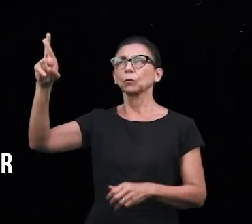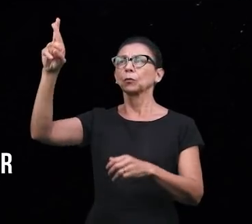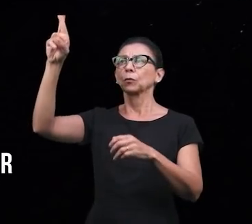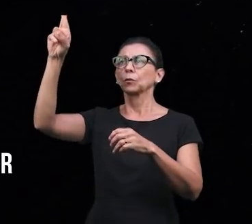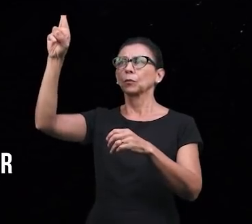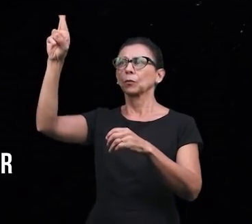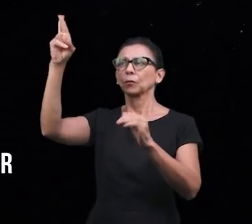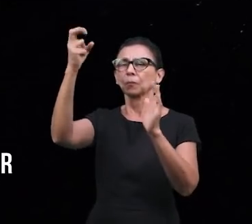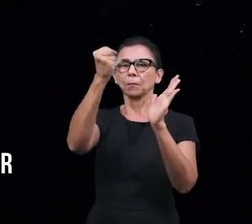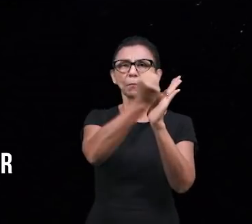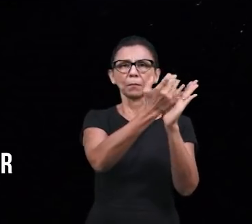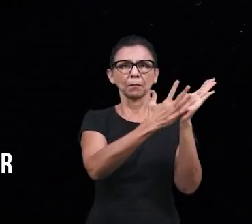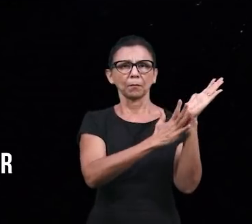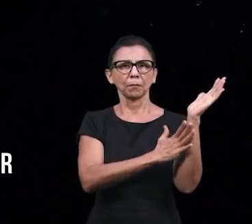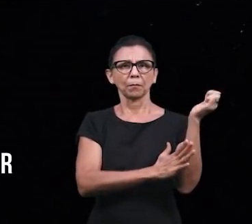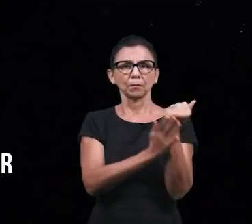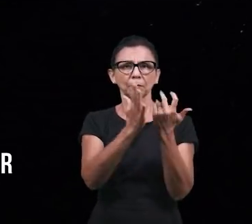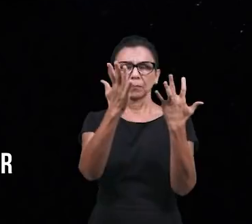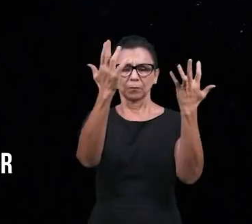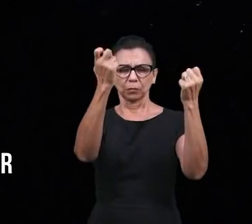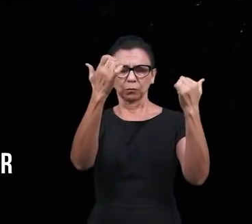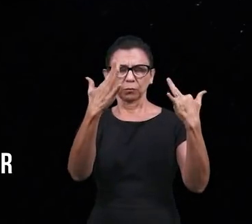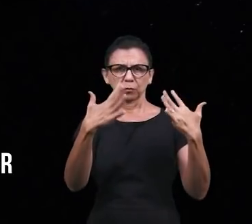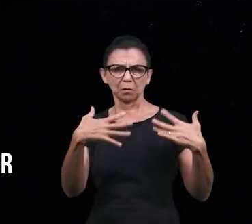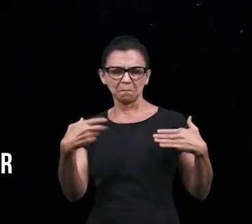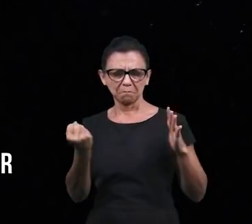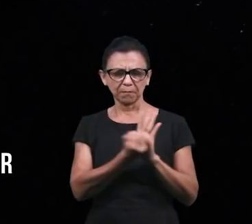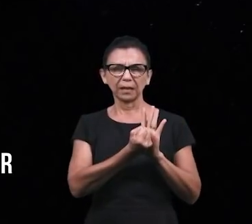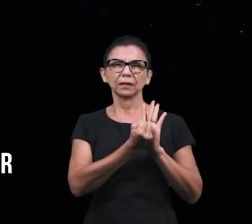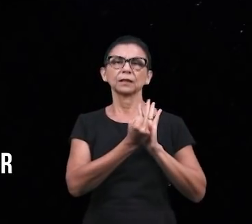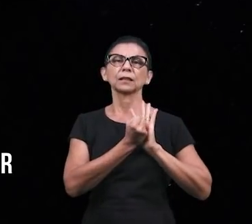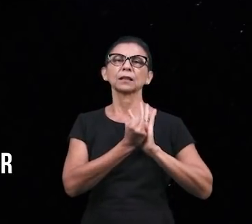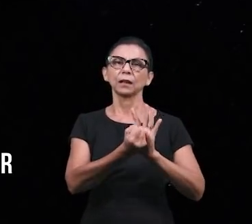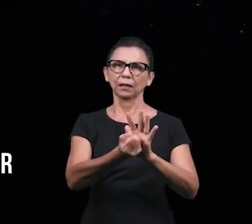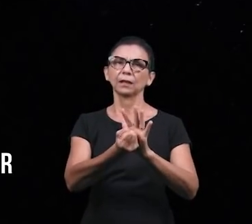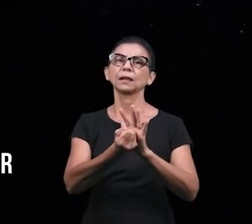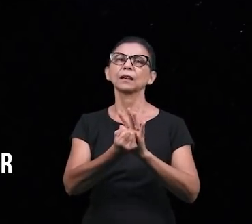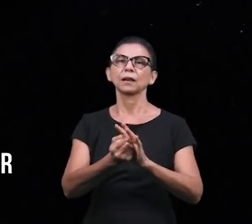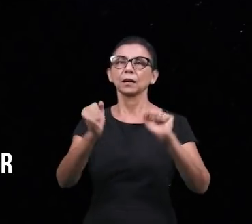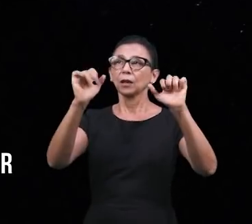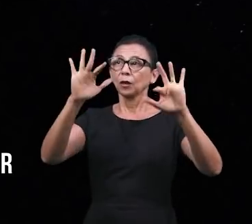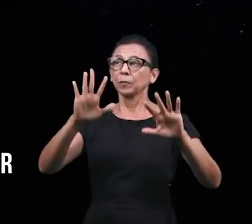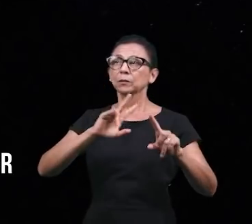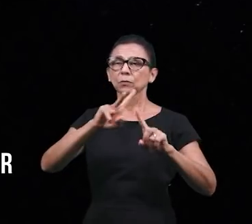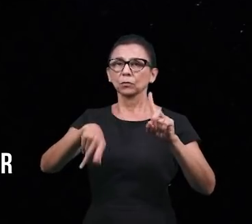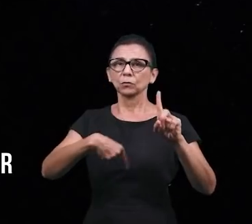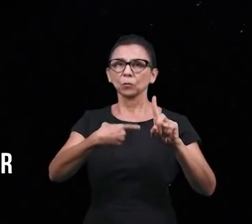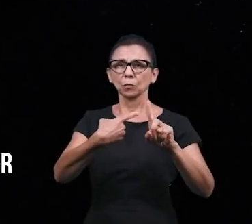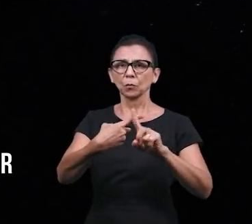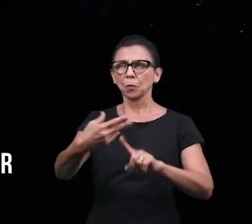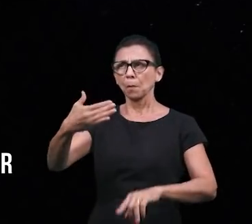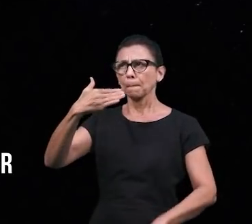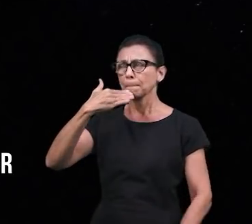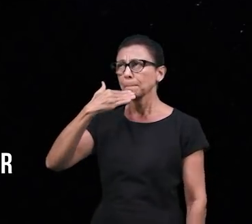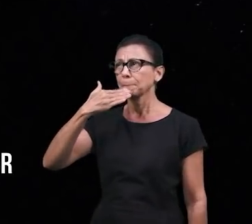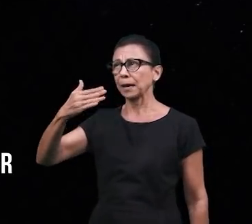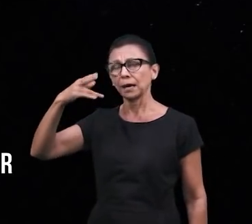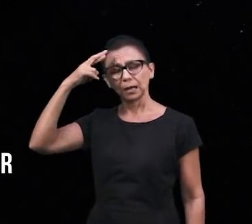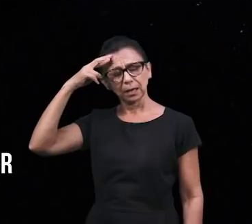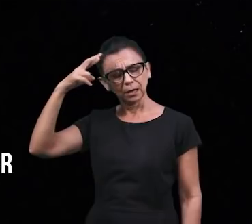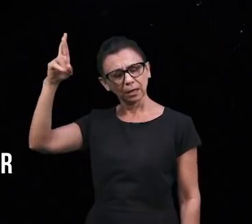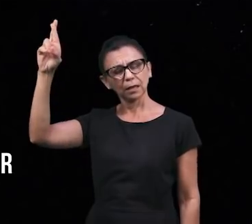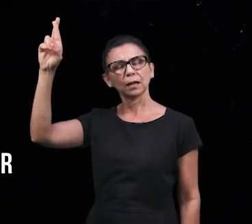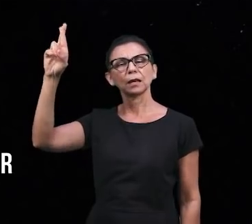sobre mim, porção dobrada, ó Senhor, me